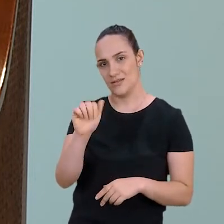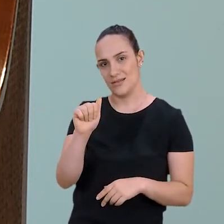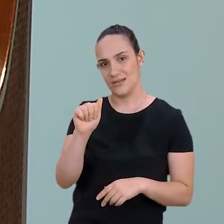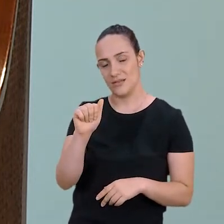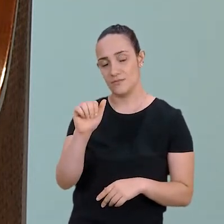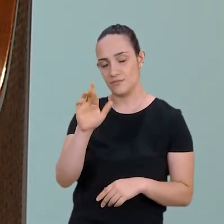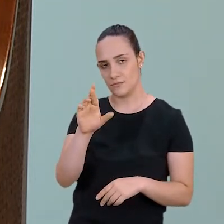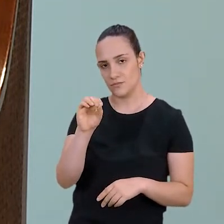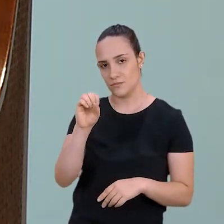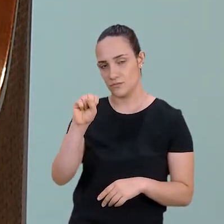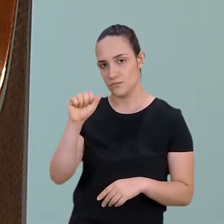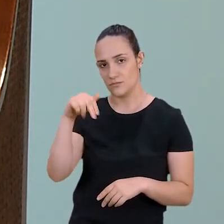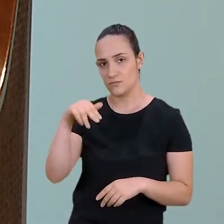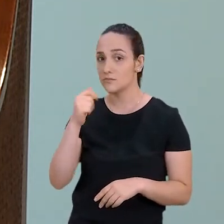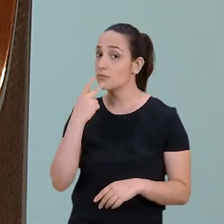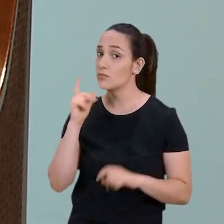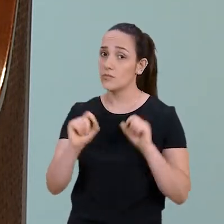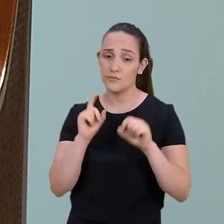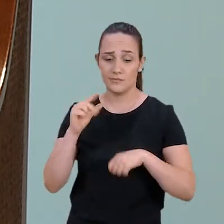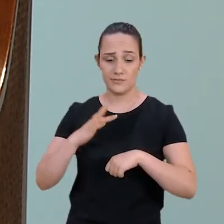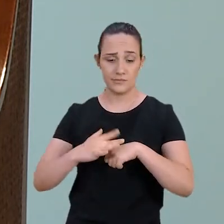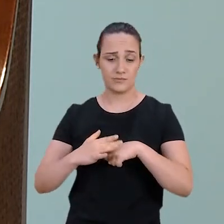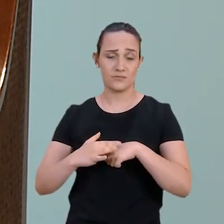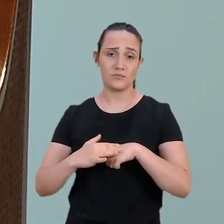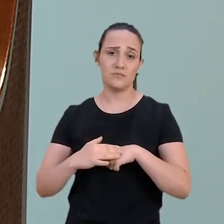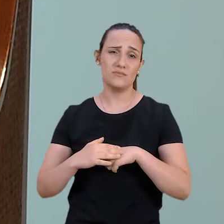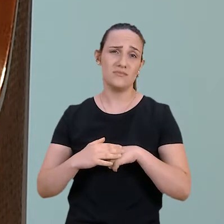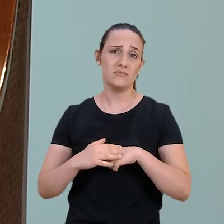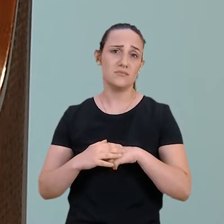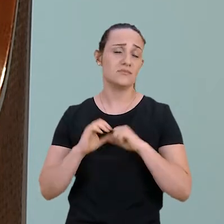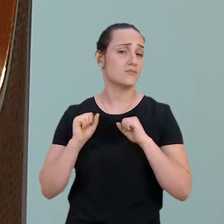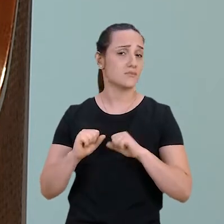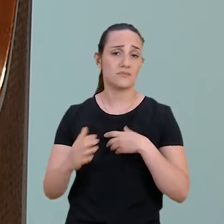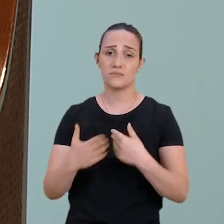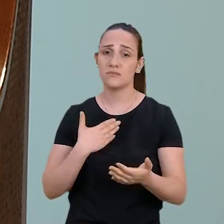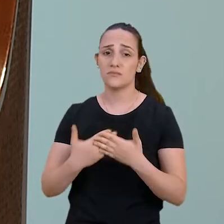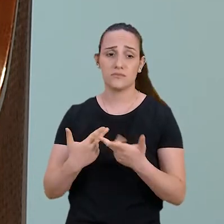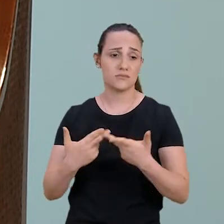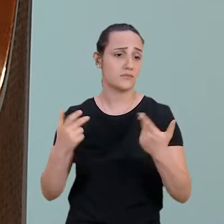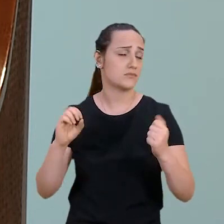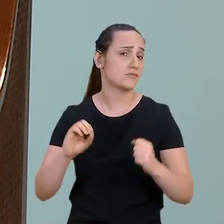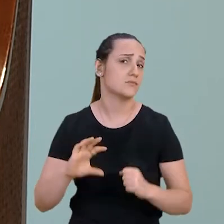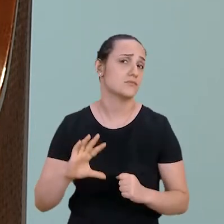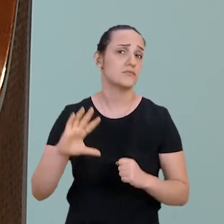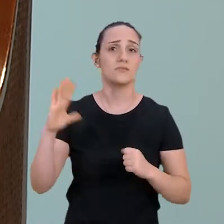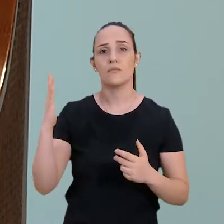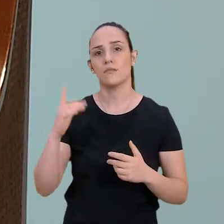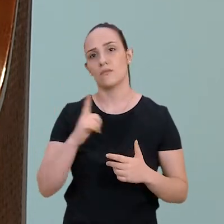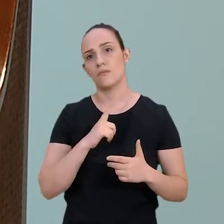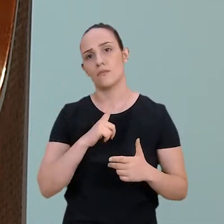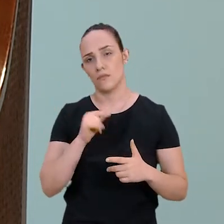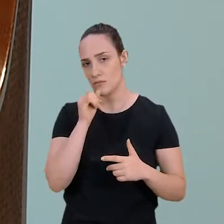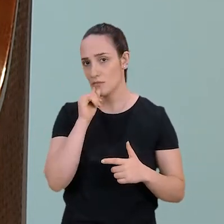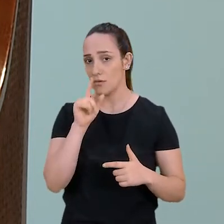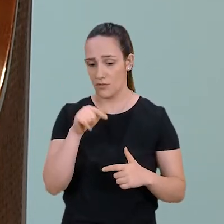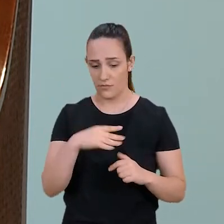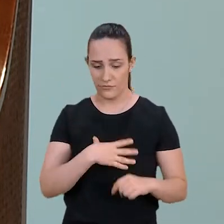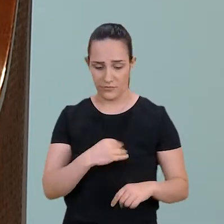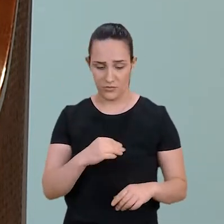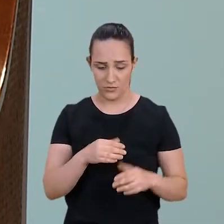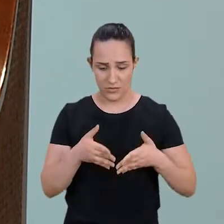principalmente as decorrentes de doenças raras, elas estão sujeitas a comorbidades, que foi isso que ela colocou, né? O filho dela nasceu com